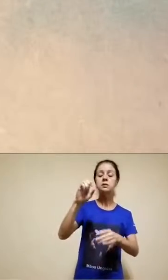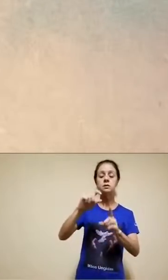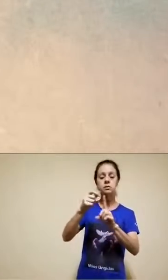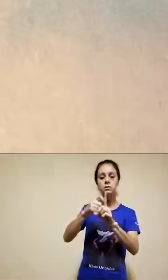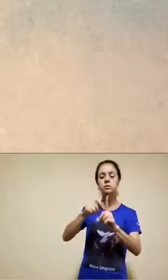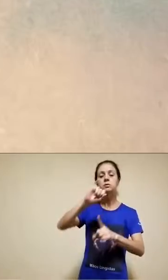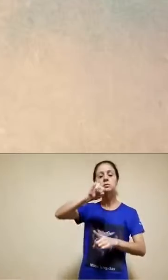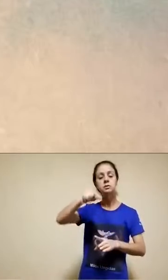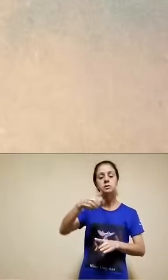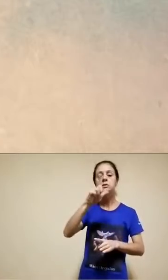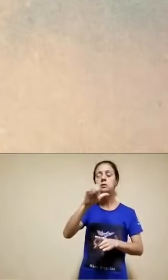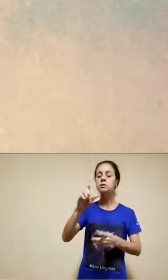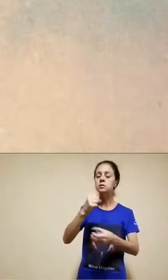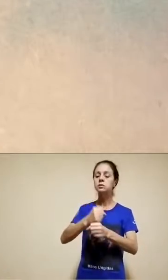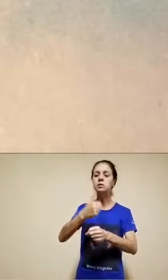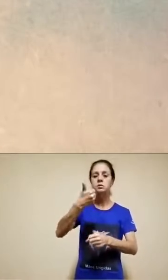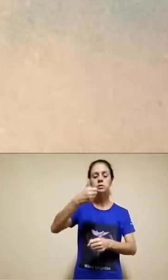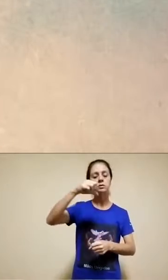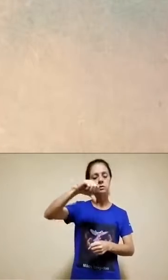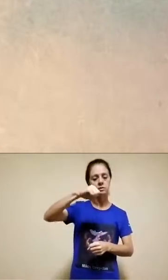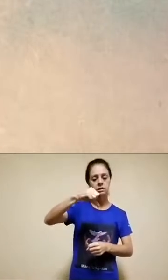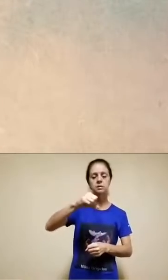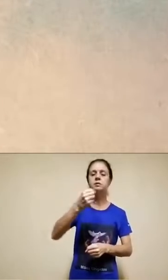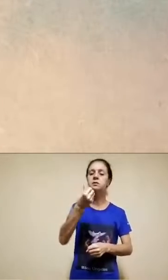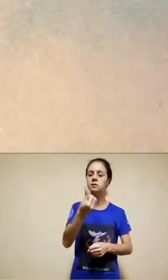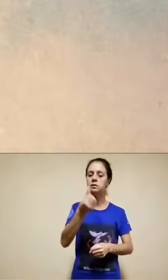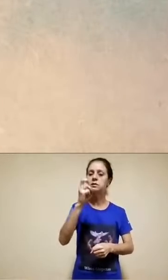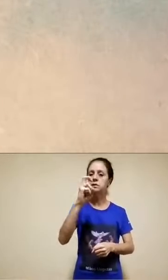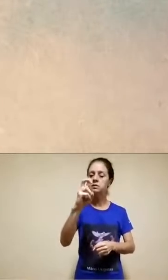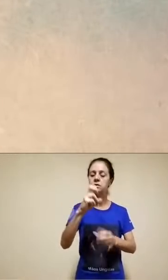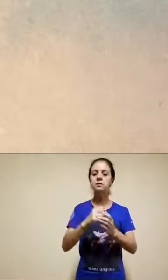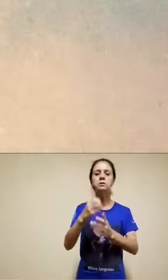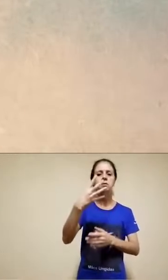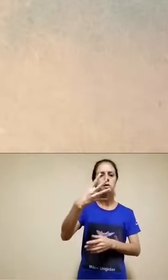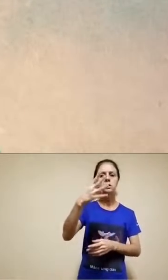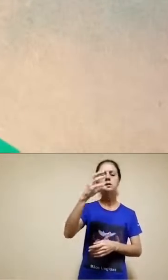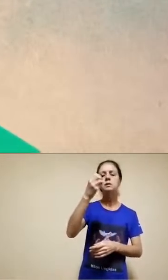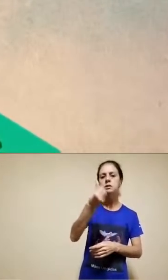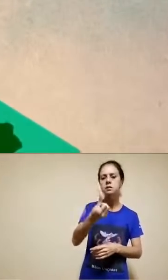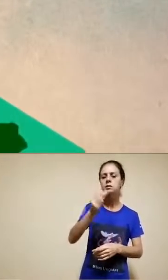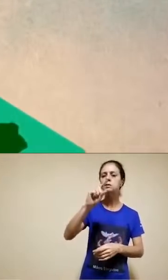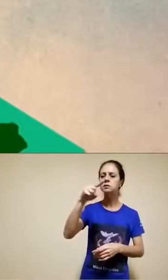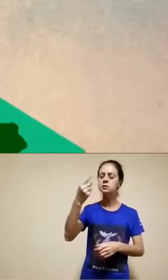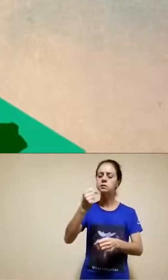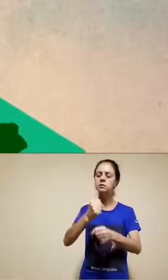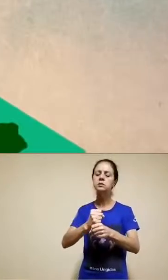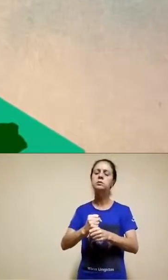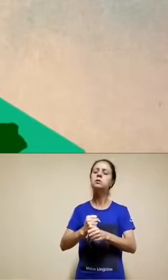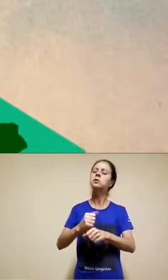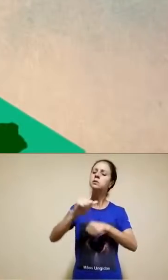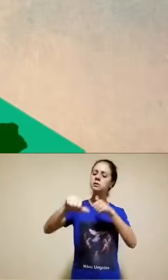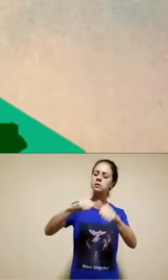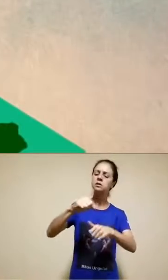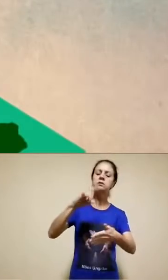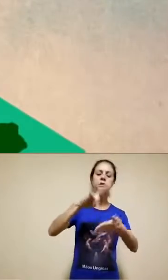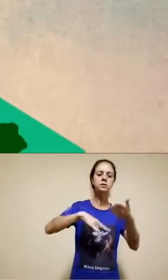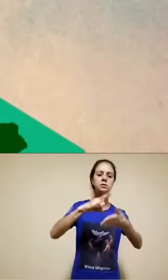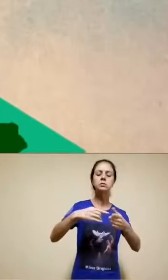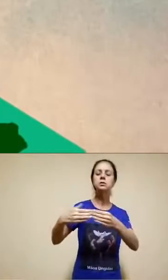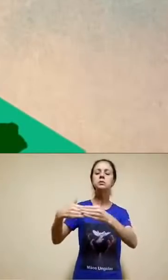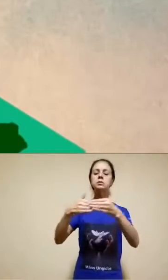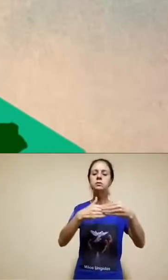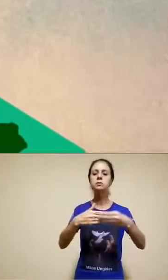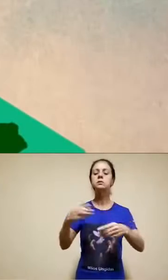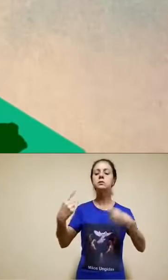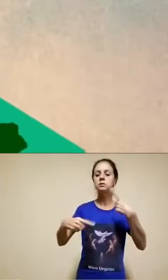de 1965. 46 anos depois, a reforma do principal documento que rege a política brasileira